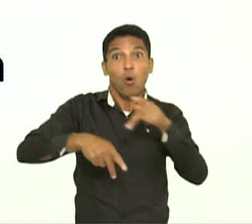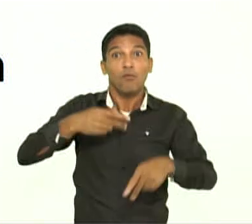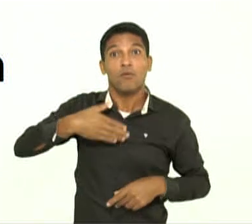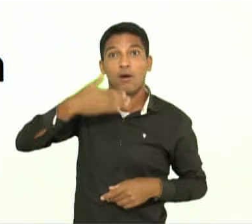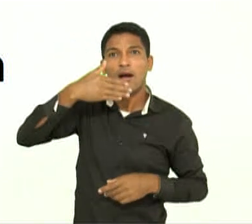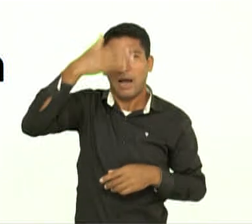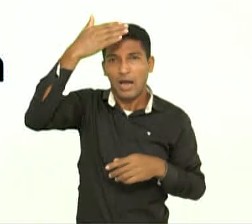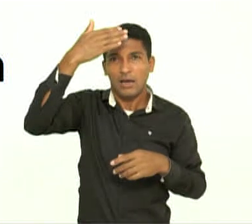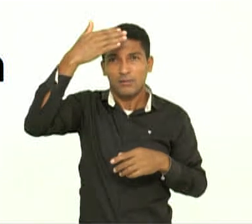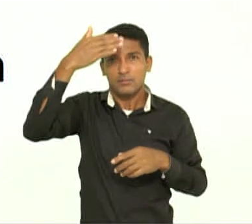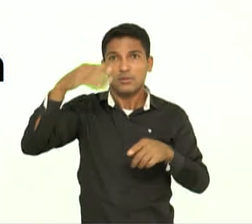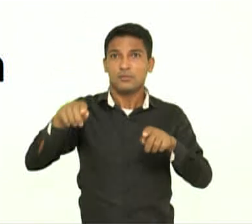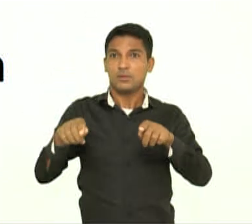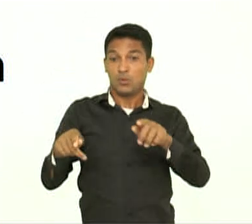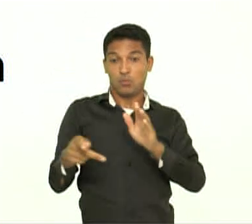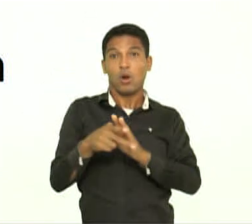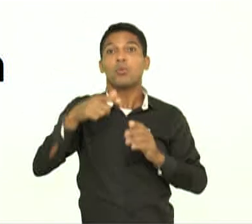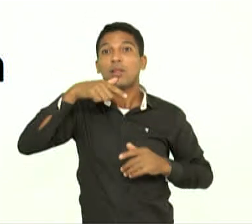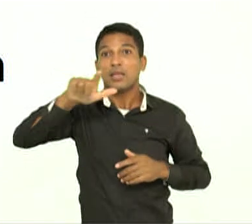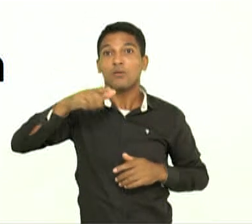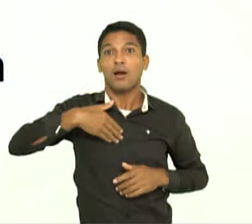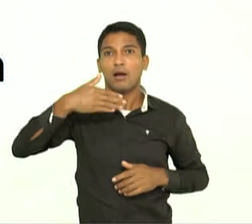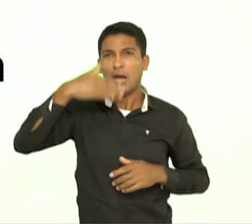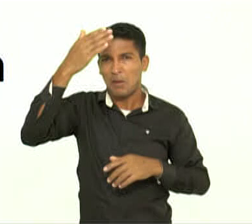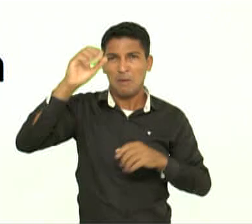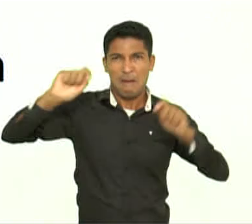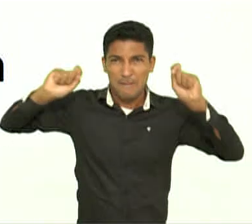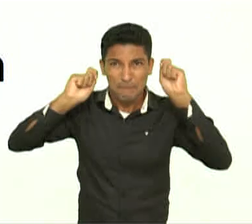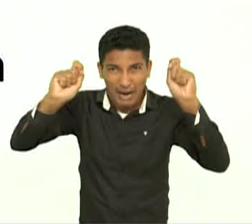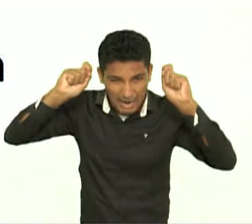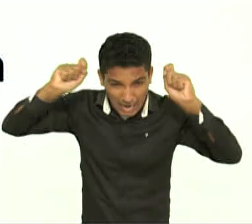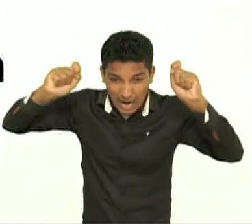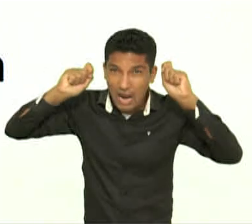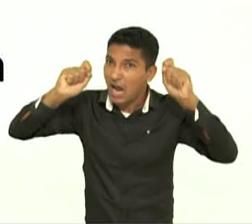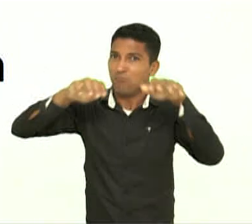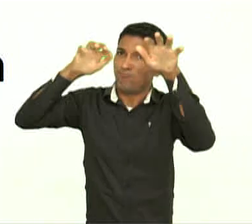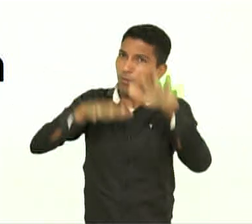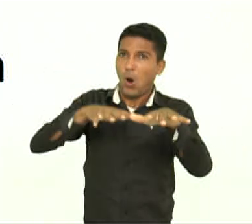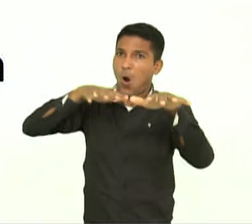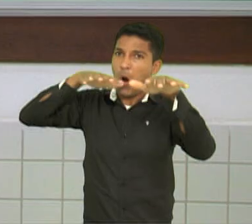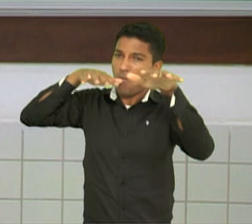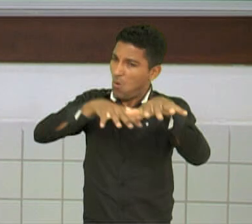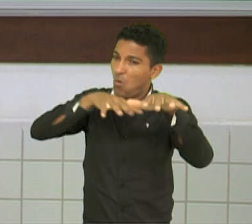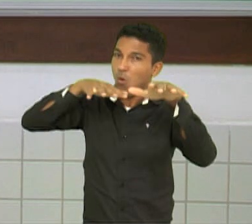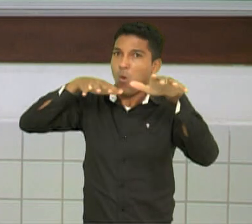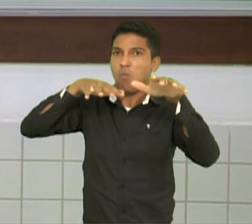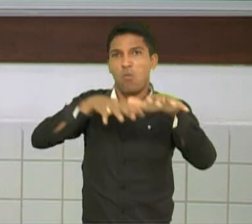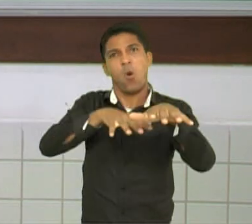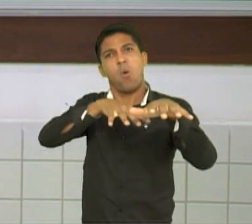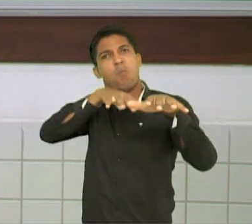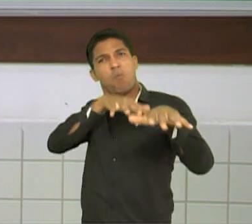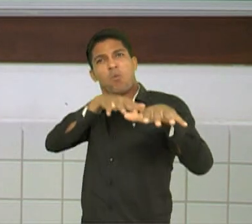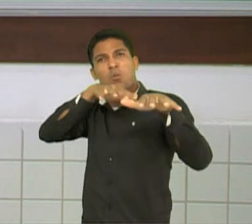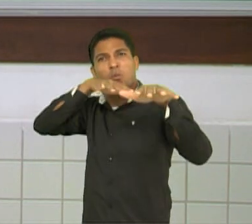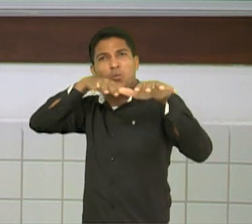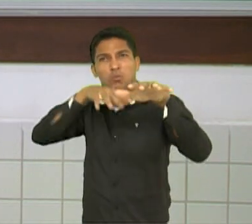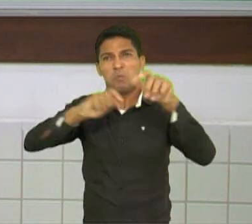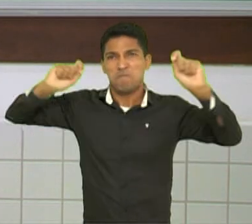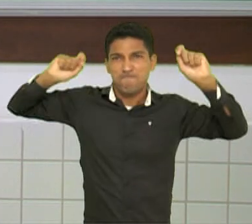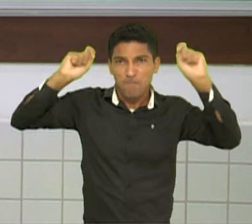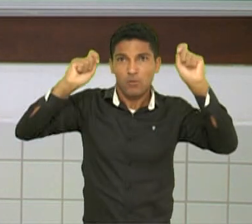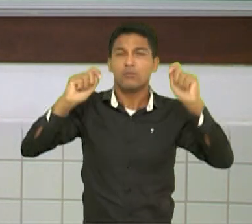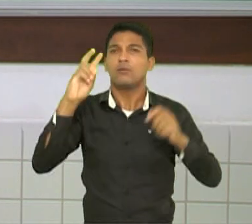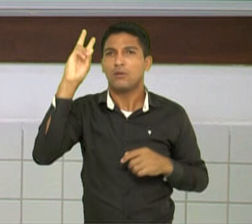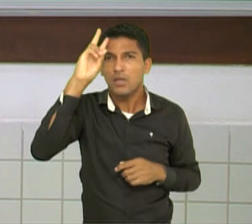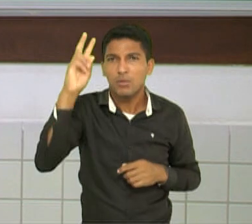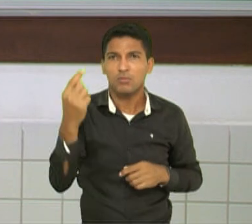em países de língua árabe do norte da África e do Oriente Médio. Lembra que na Primavera Árabe as redes